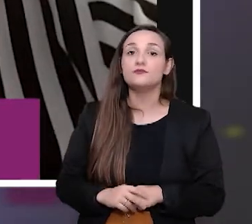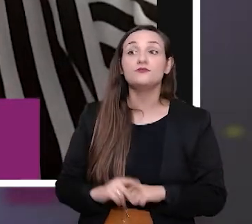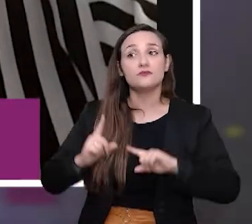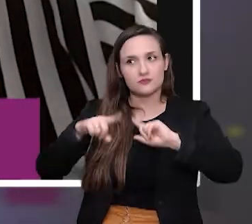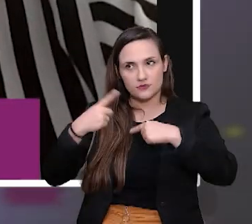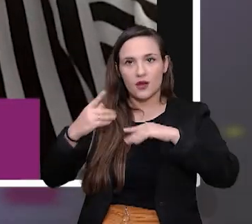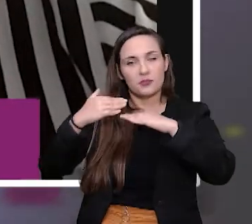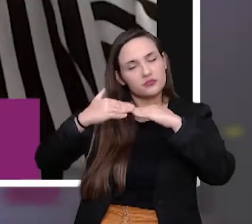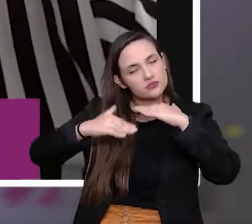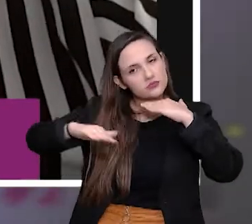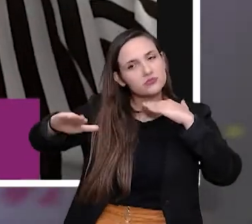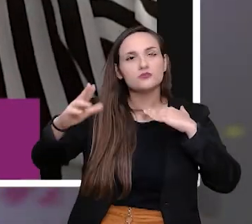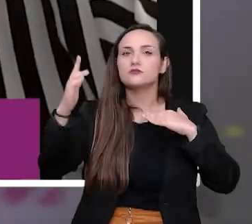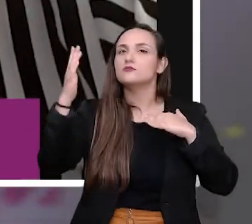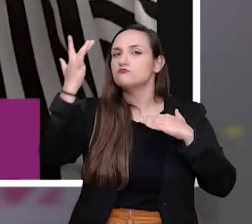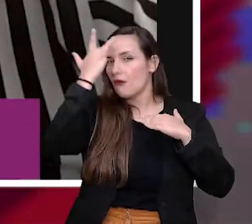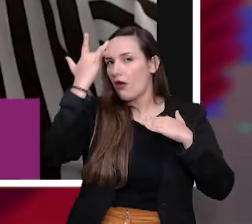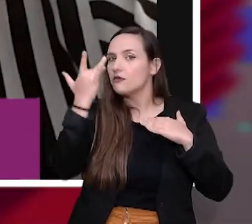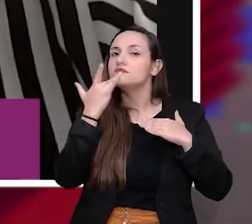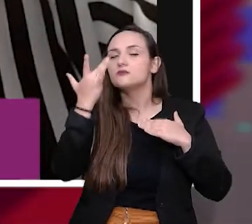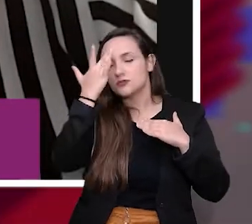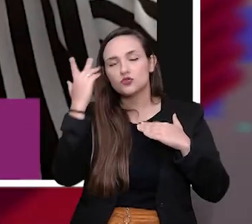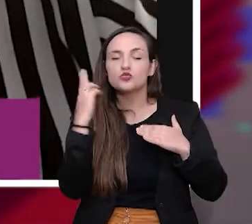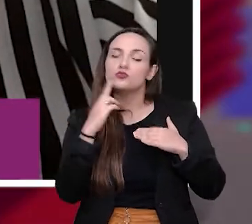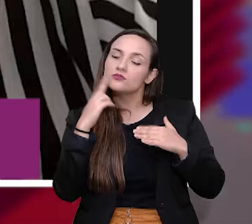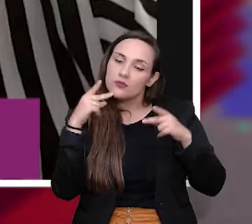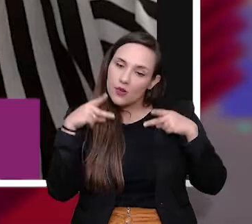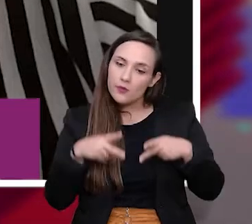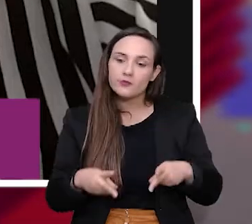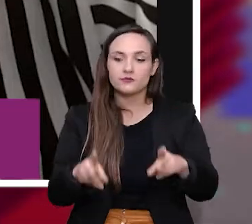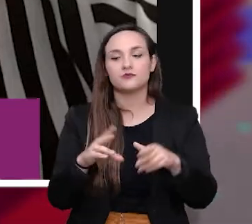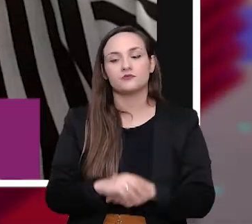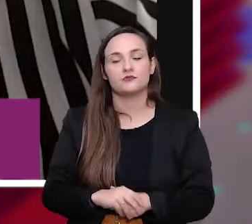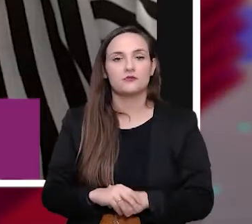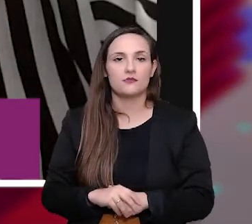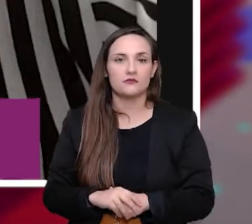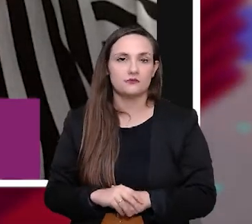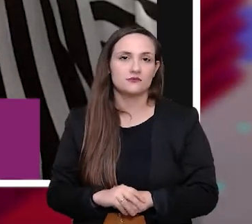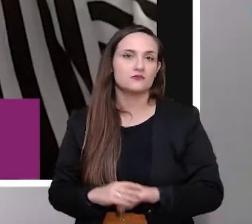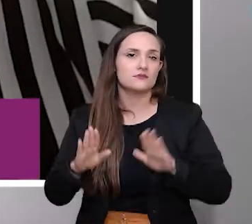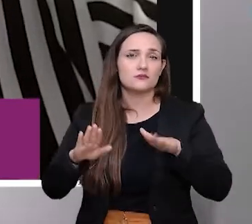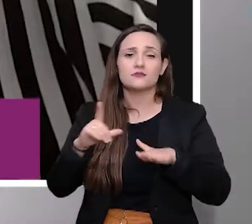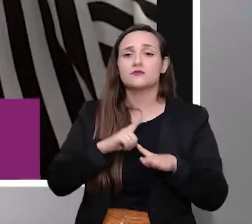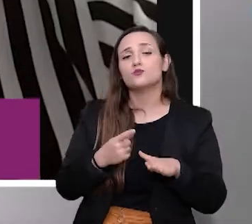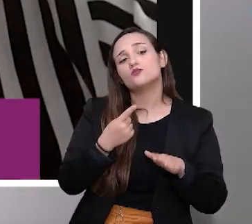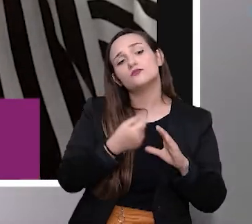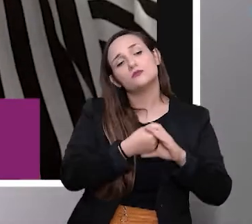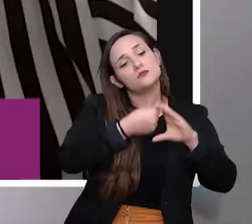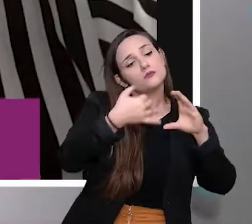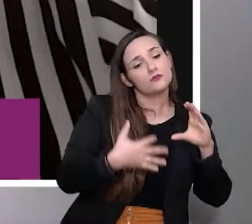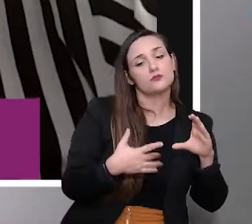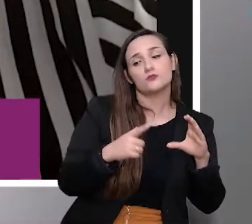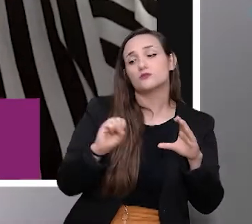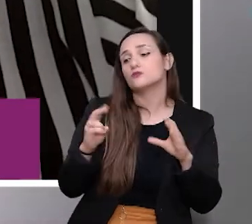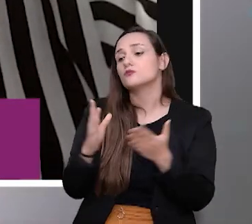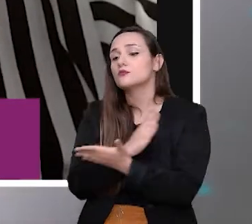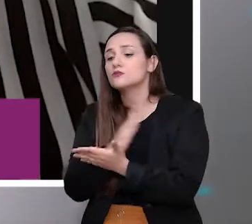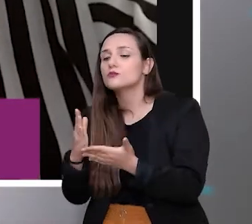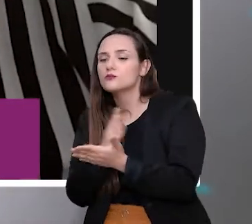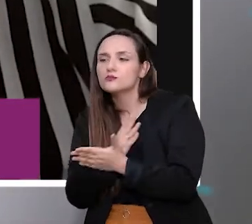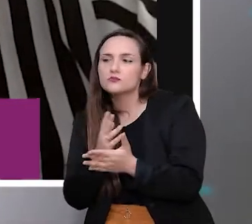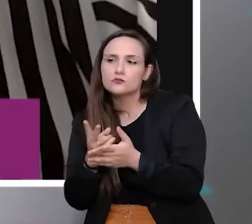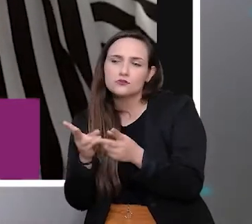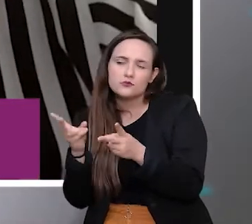Depois disso, acho que fica mais estabilizado na personalidade, né? Então, a pessoa pode ter um traço narcisista, ou ela pode ter